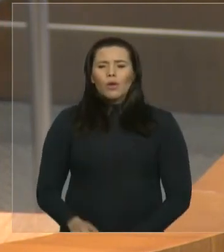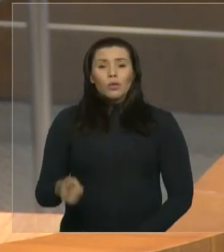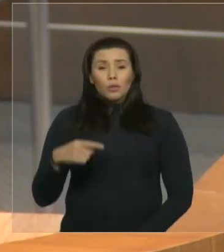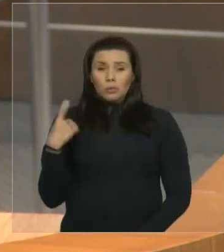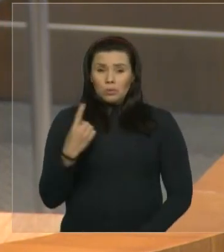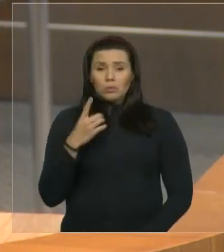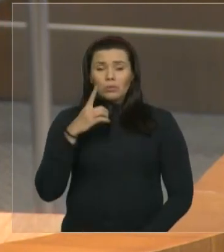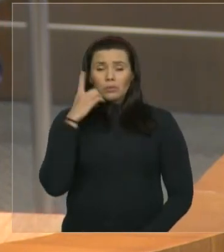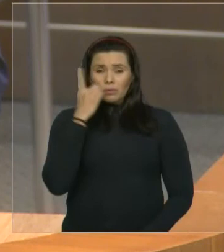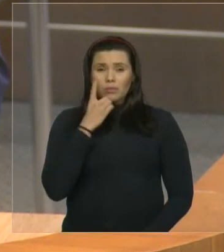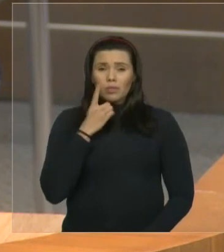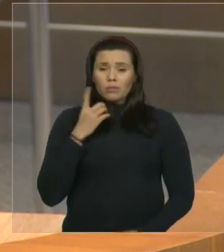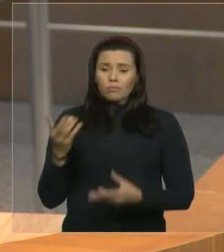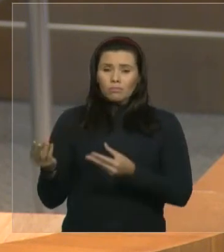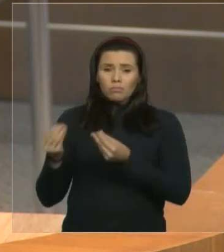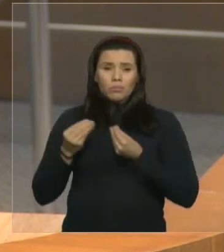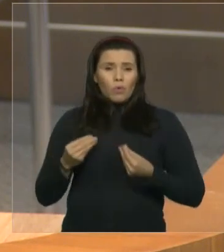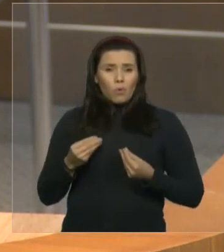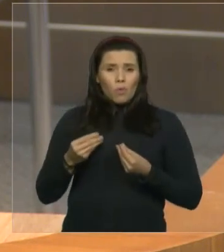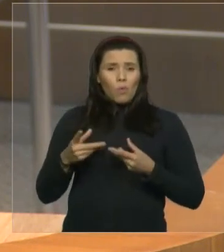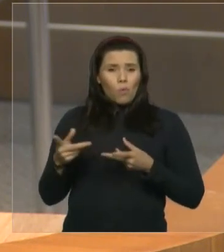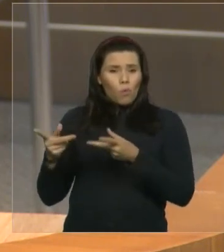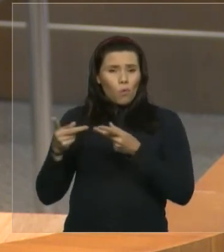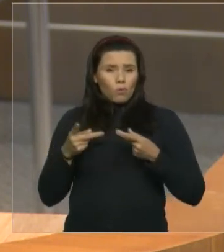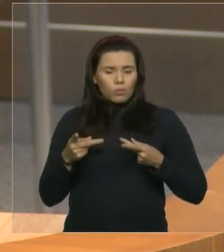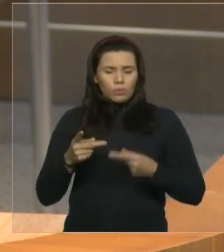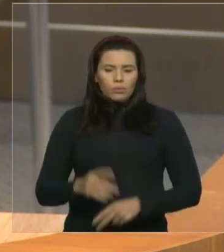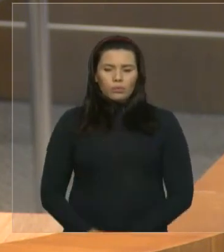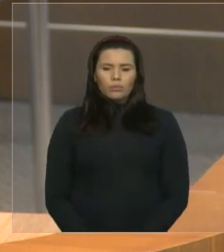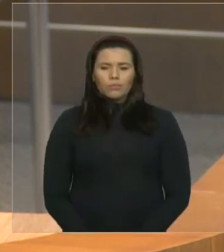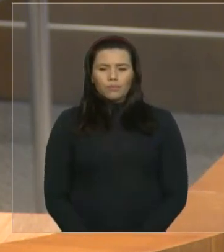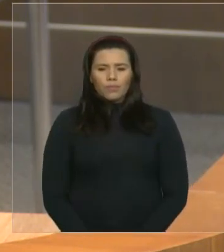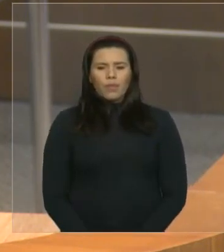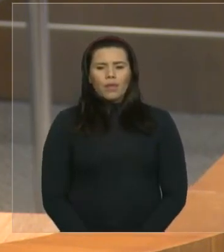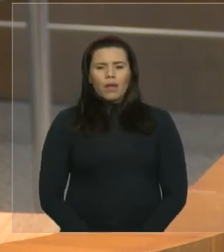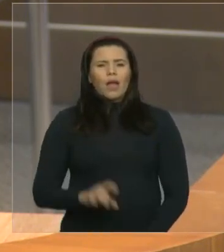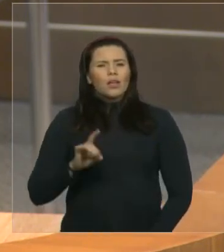Infelizmente, alguns não conseguem e não vão conseguir enxergar. Muito obrigado, presidente.